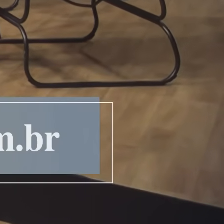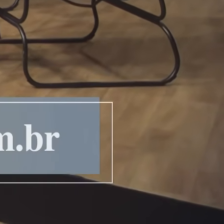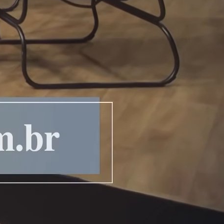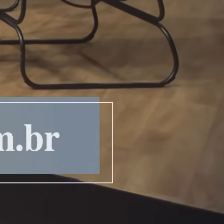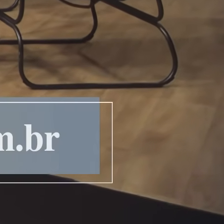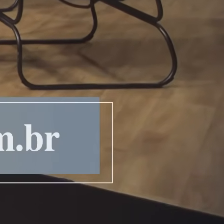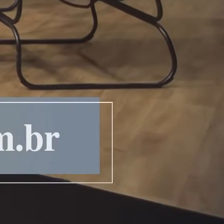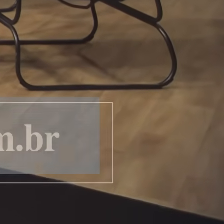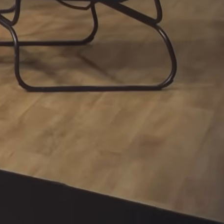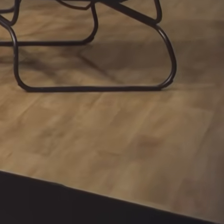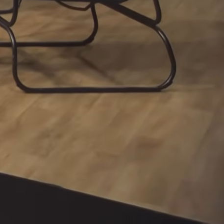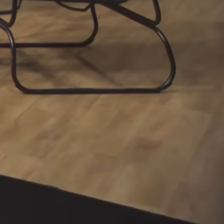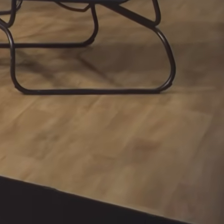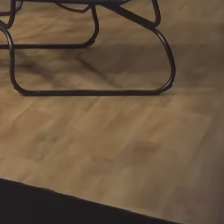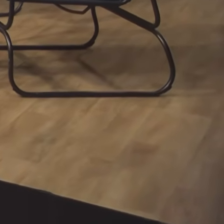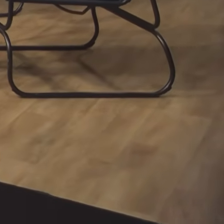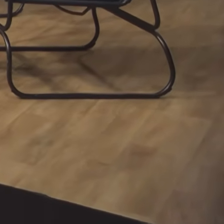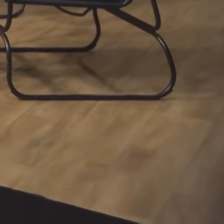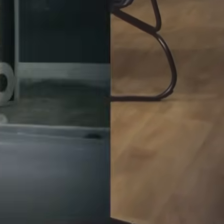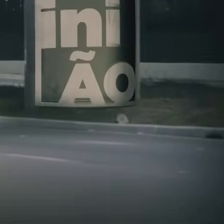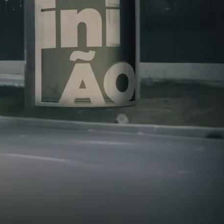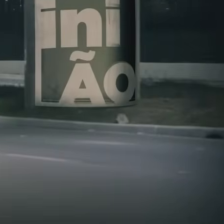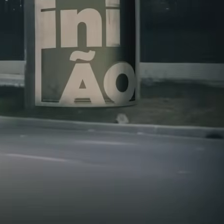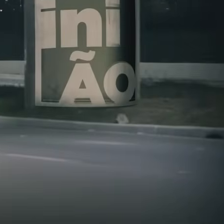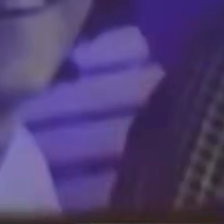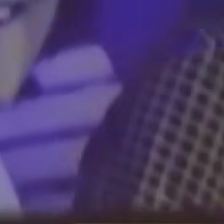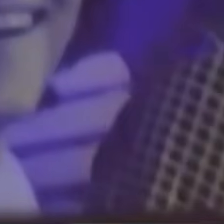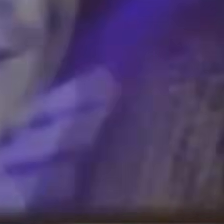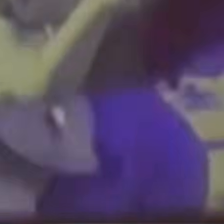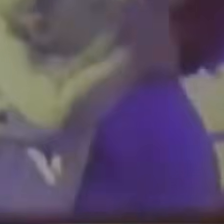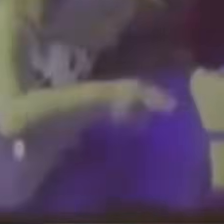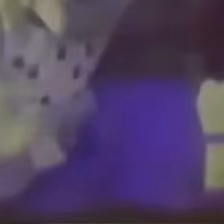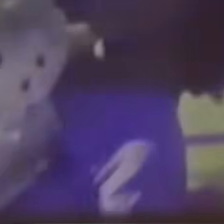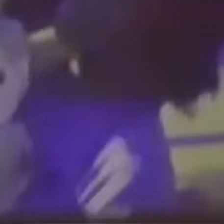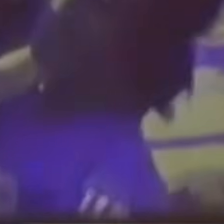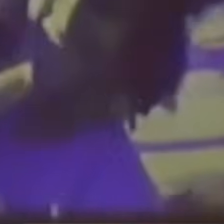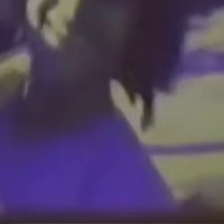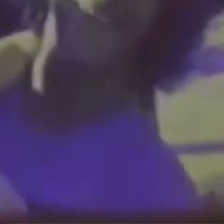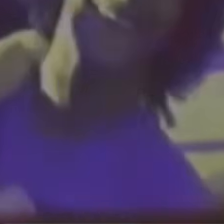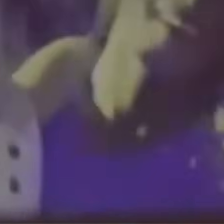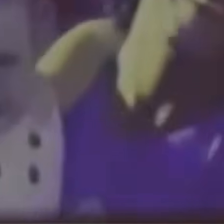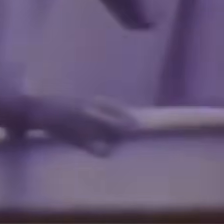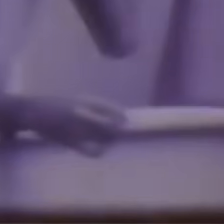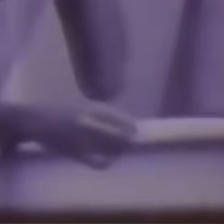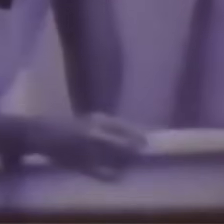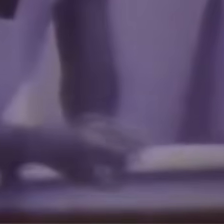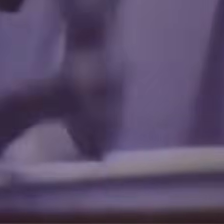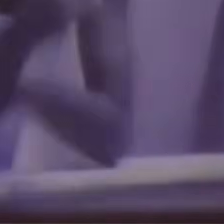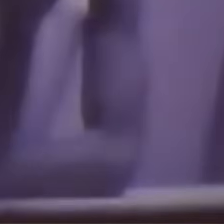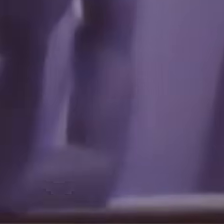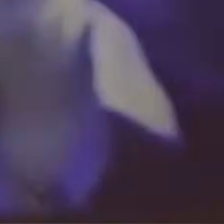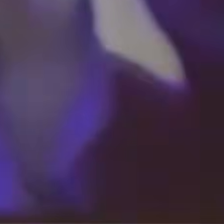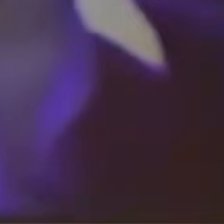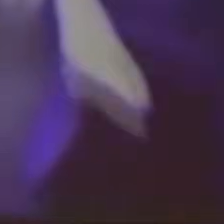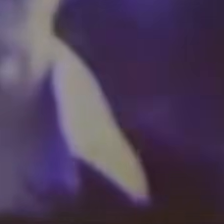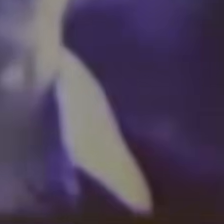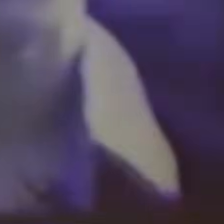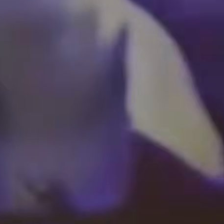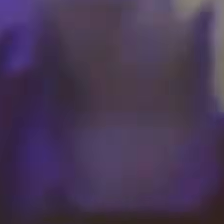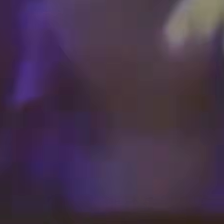Eu vejo o futuro repetir o passado. Eu vejo um museu de grandes novidades.